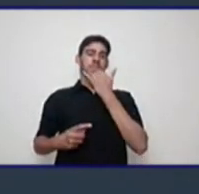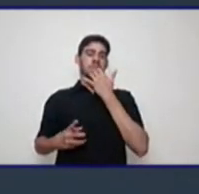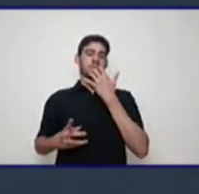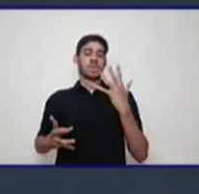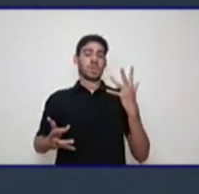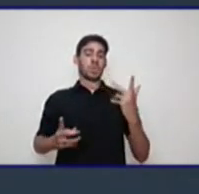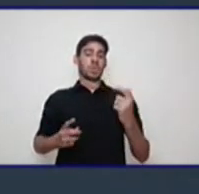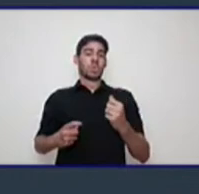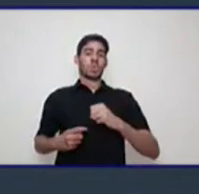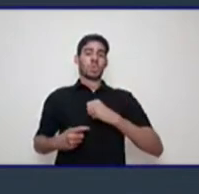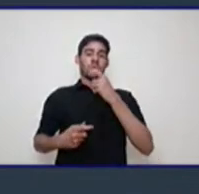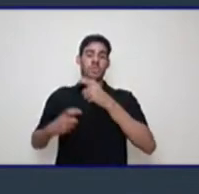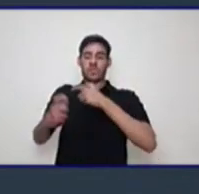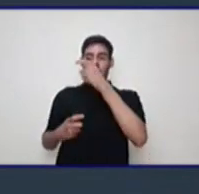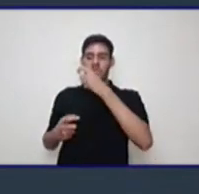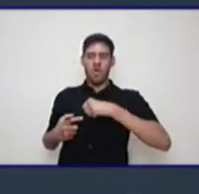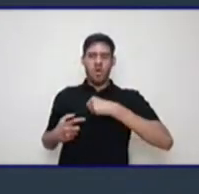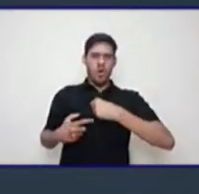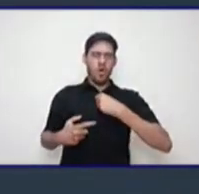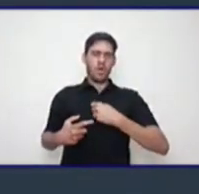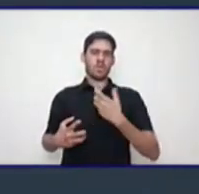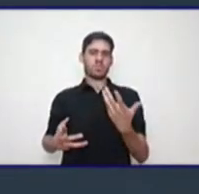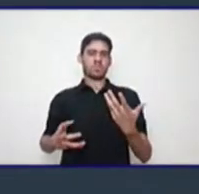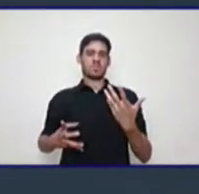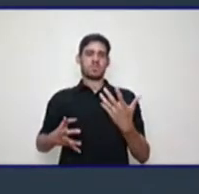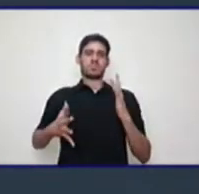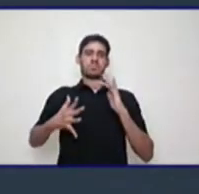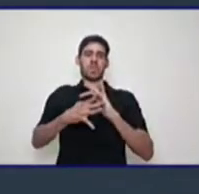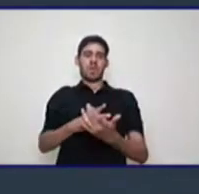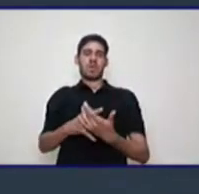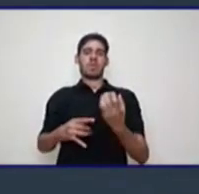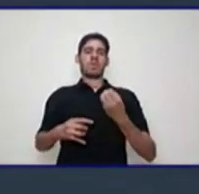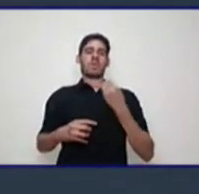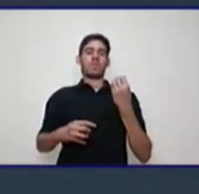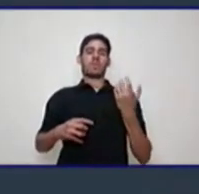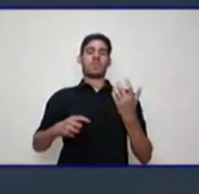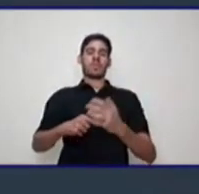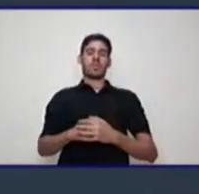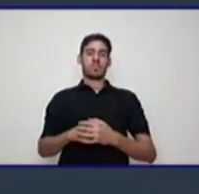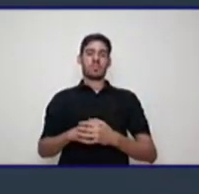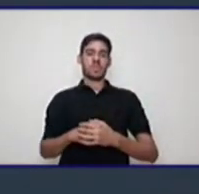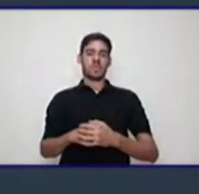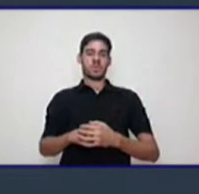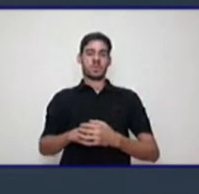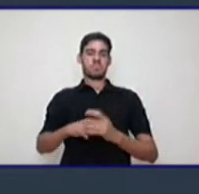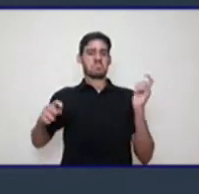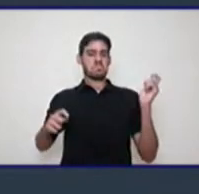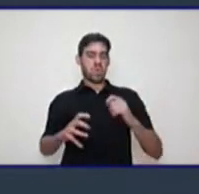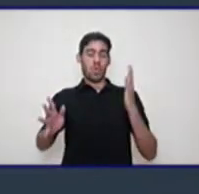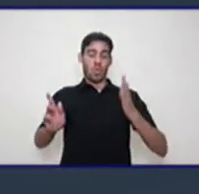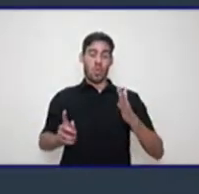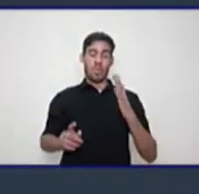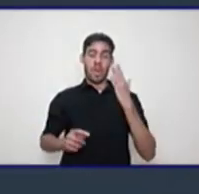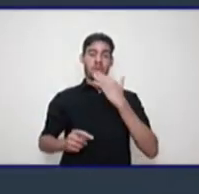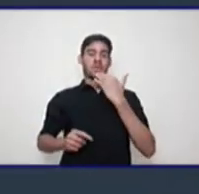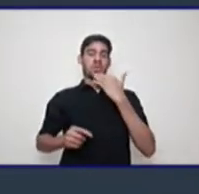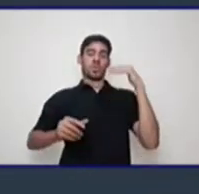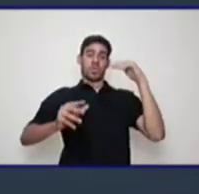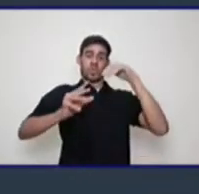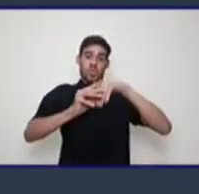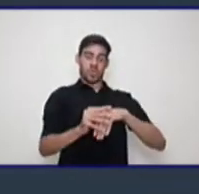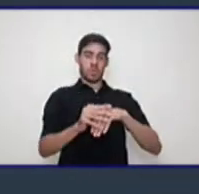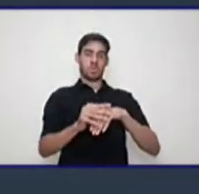de ódio, como foi o caso, e de intolerância, mormente em período pré-eleitoral,